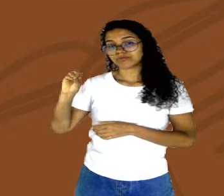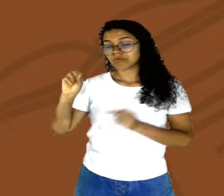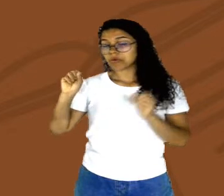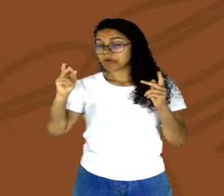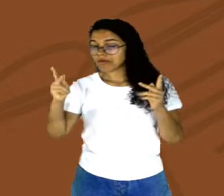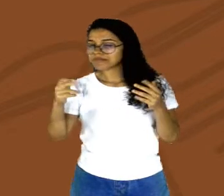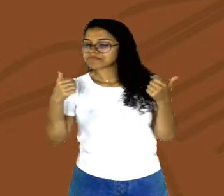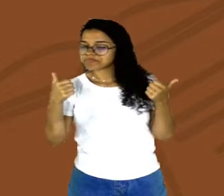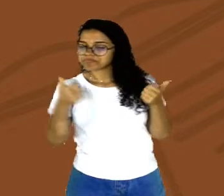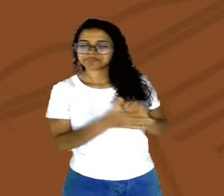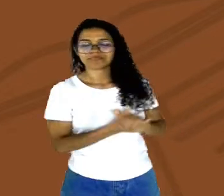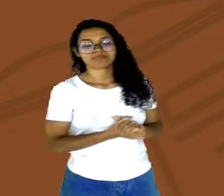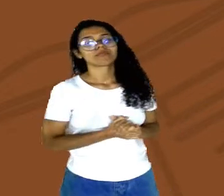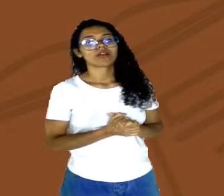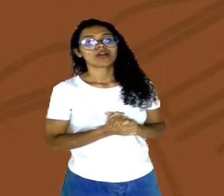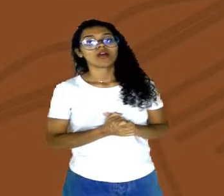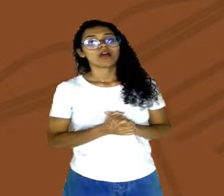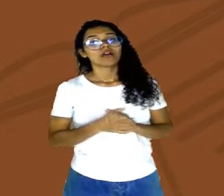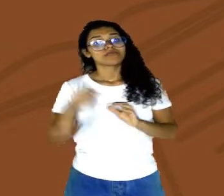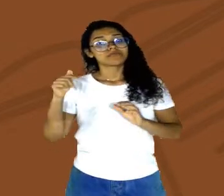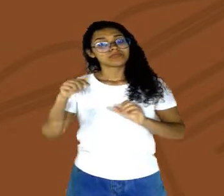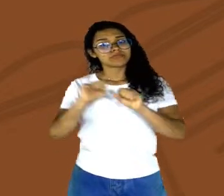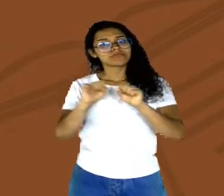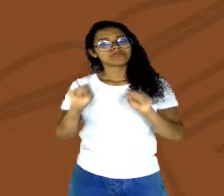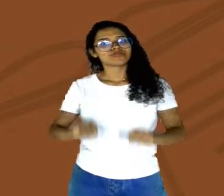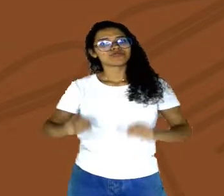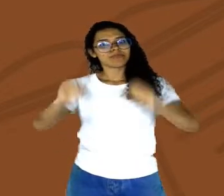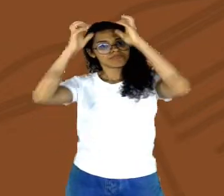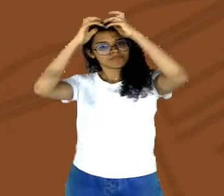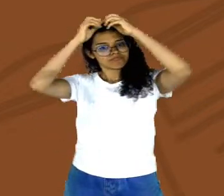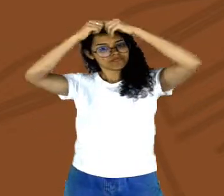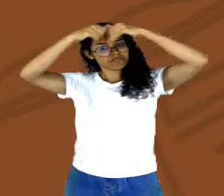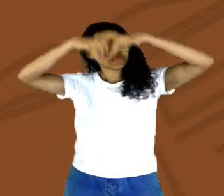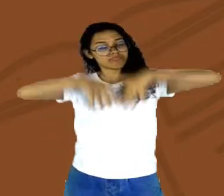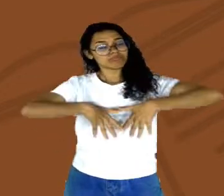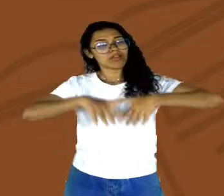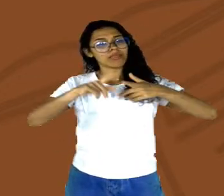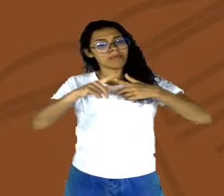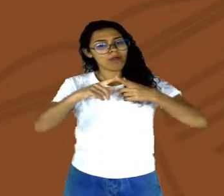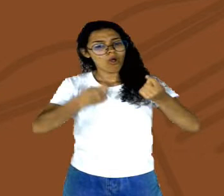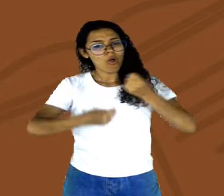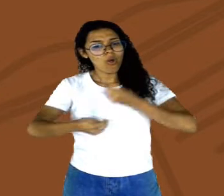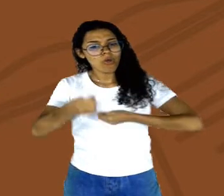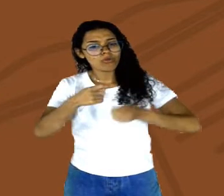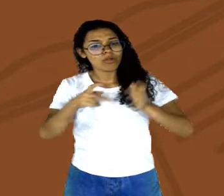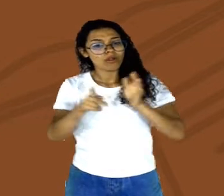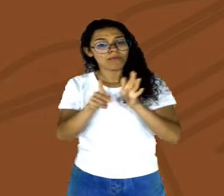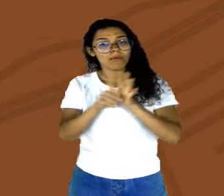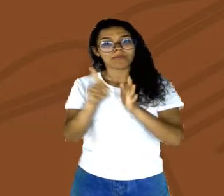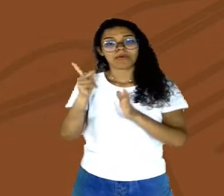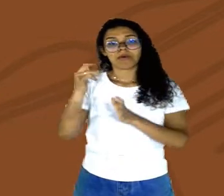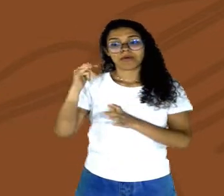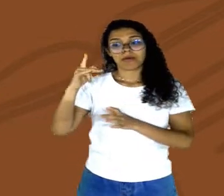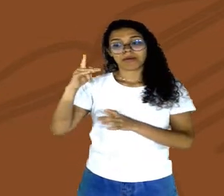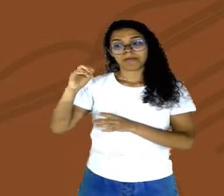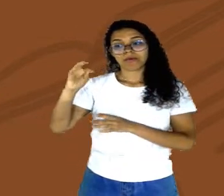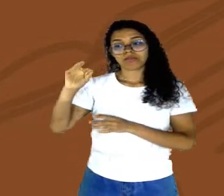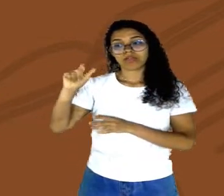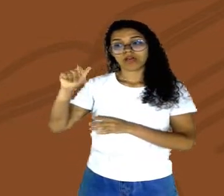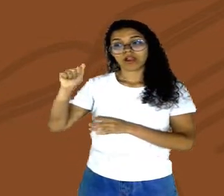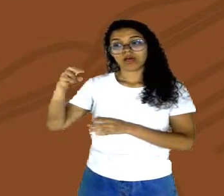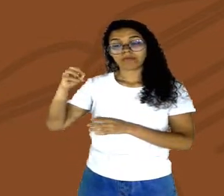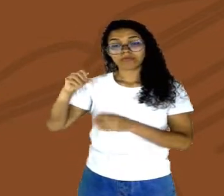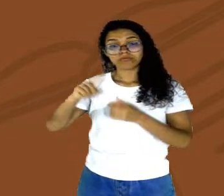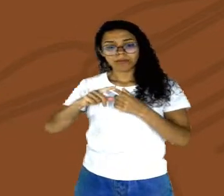sistema nervoso, ele também atua controlando aí, por meio do hipotálamo, também o